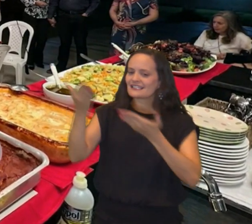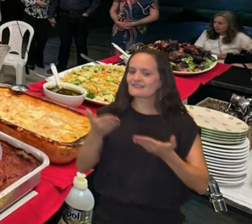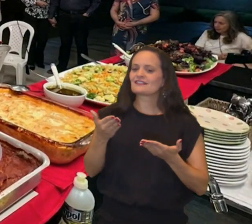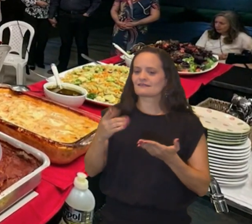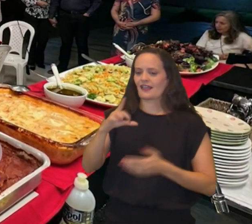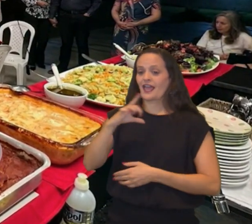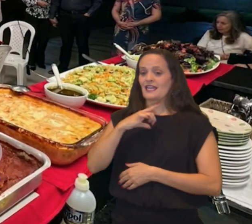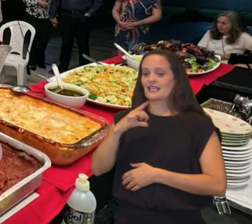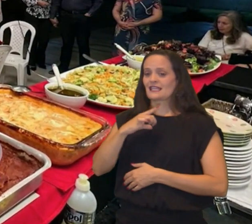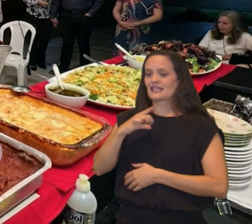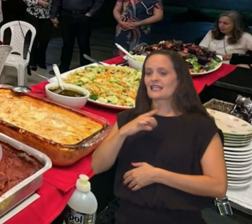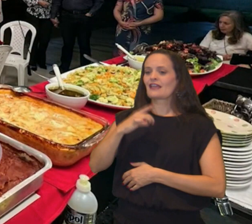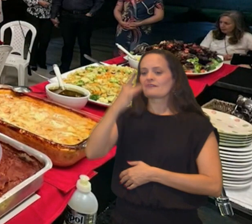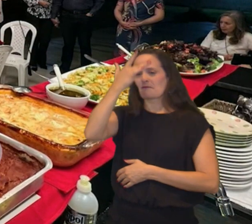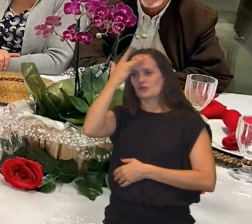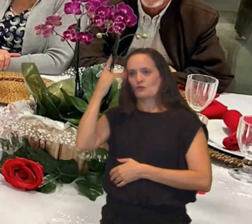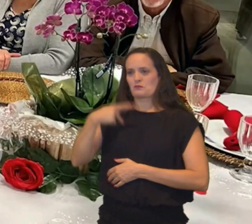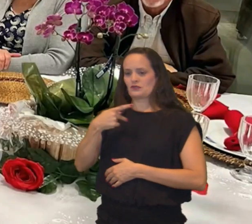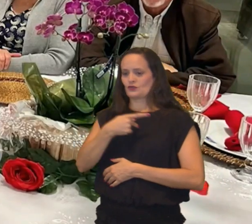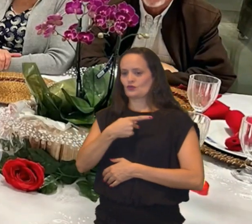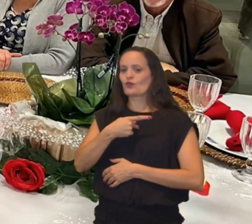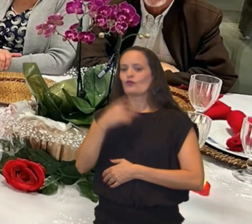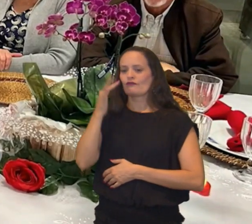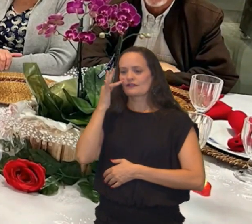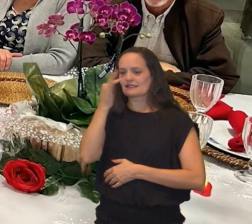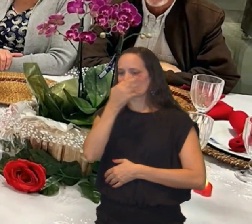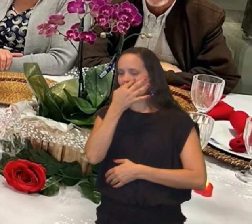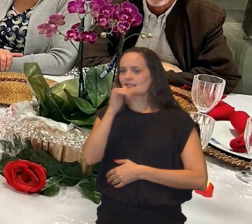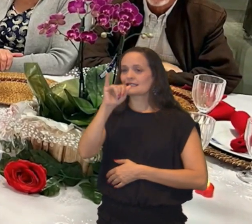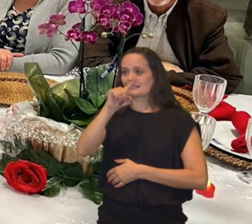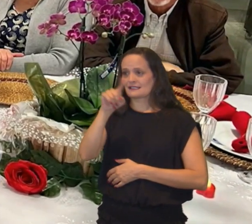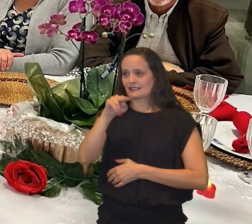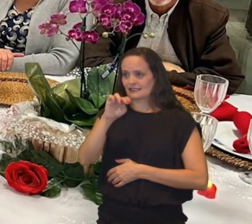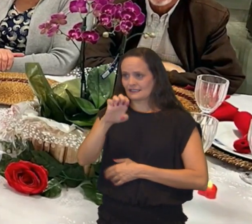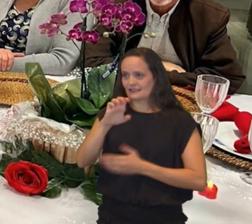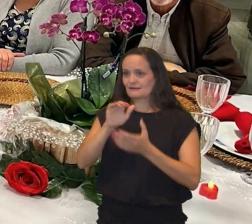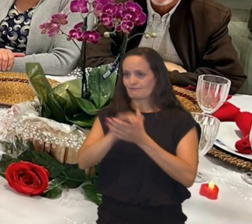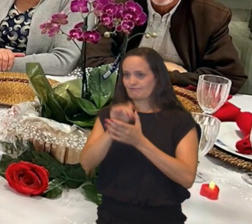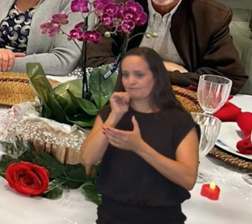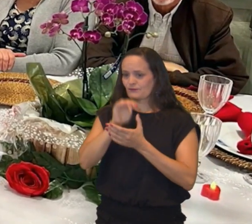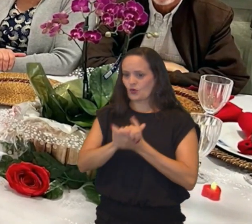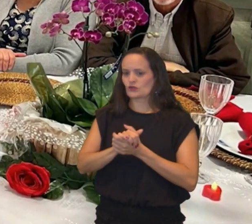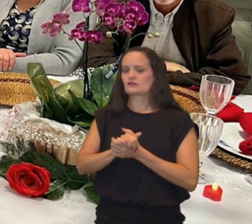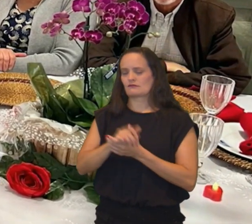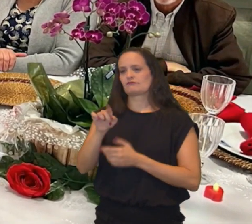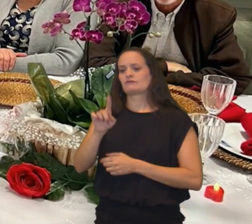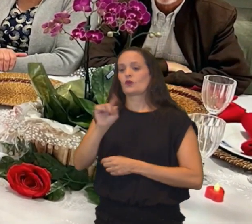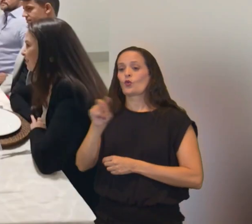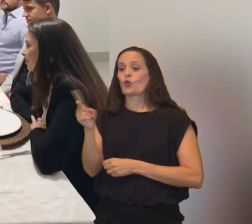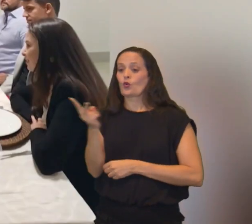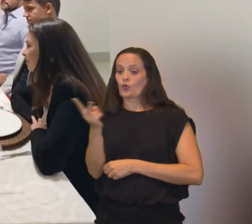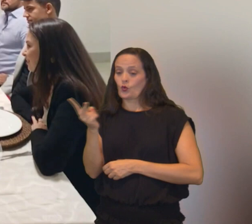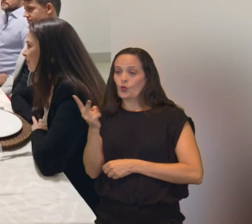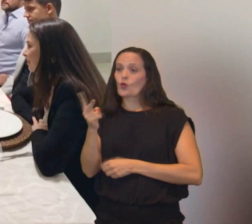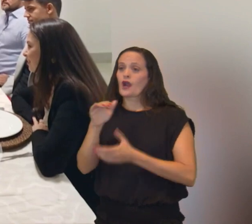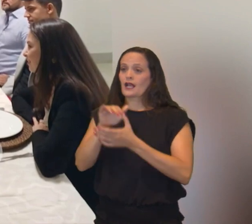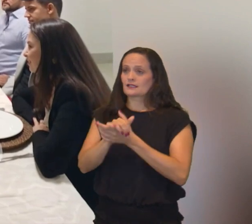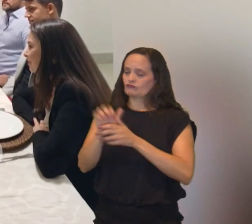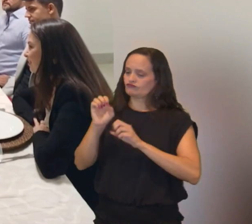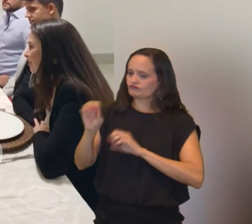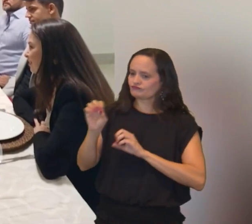com a presença do pastor Francisco e irmã Isane. O curso é ministrado pelo casal Pastor Lauro e irmã Wanda,